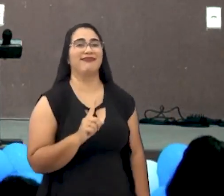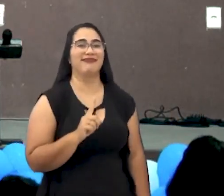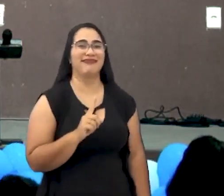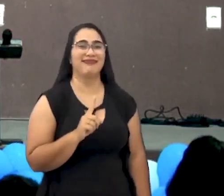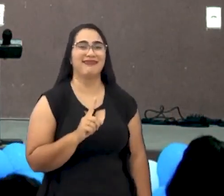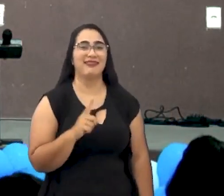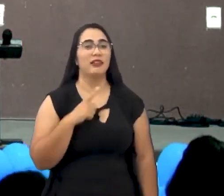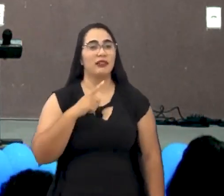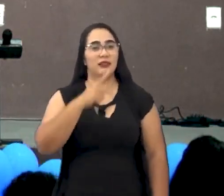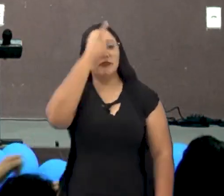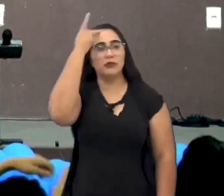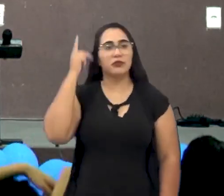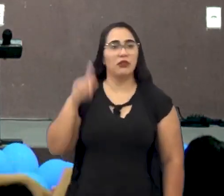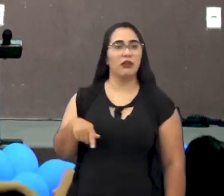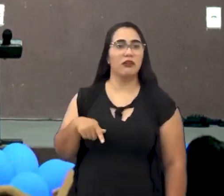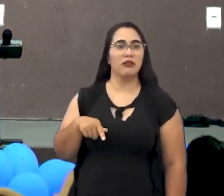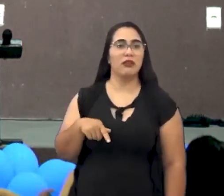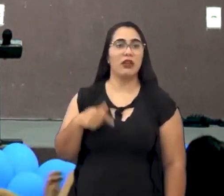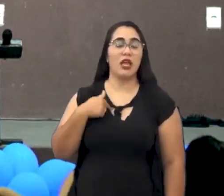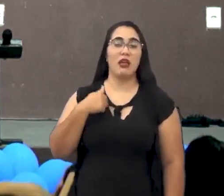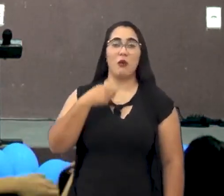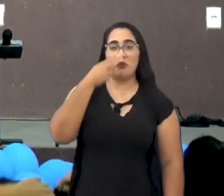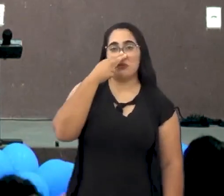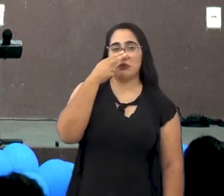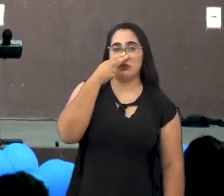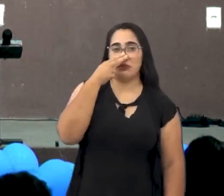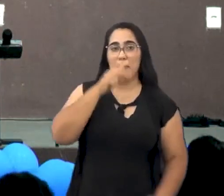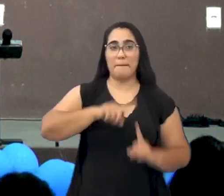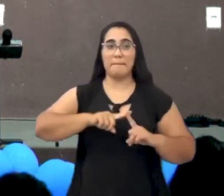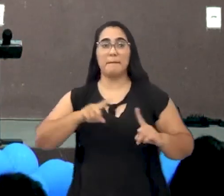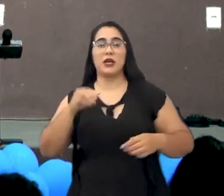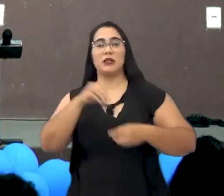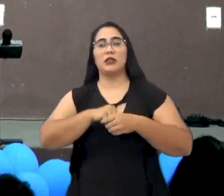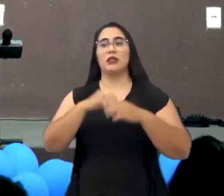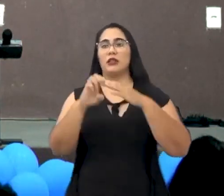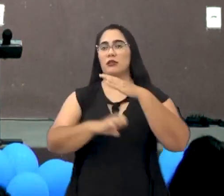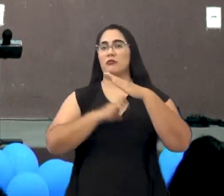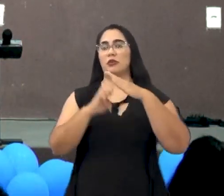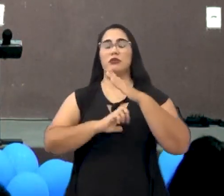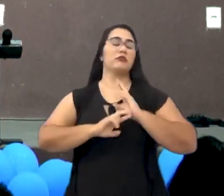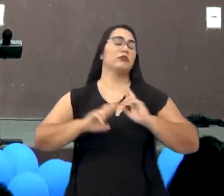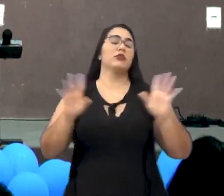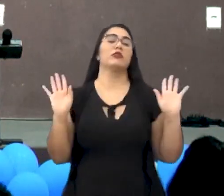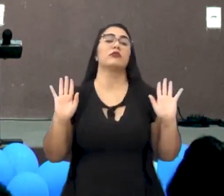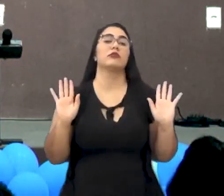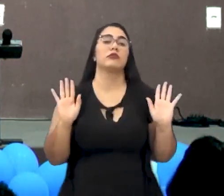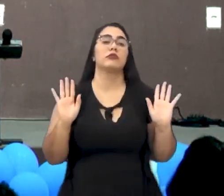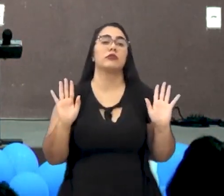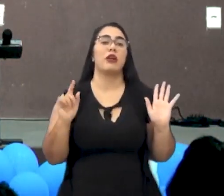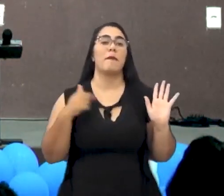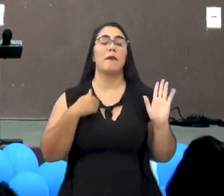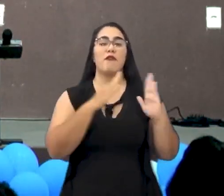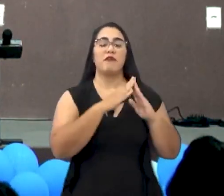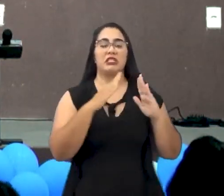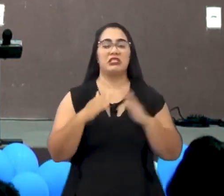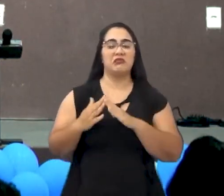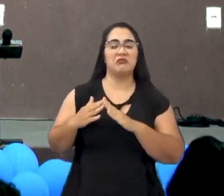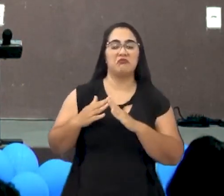Tem gente que é assim. Eu sou crente, mas dentro da empresa eu não sou não. Com o meu vizinho eu não sou